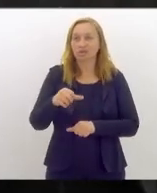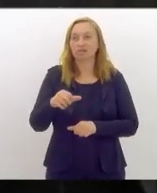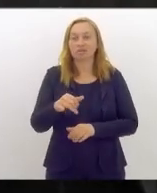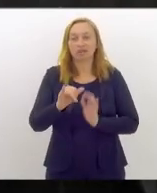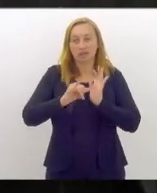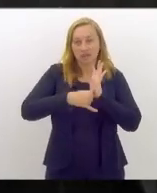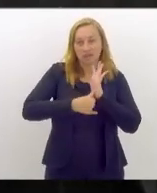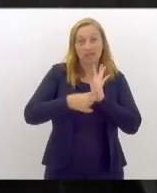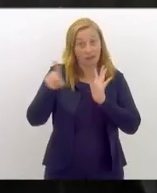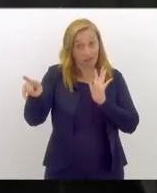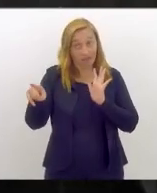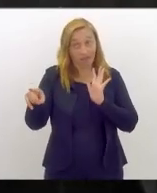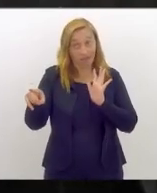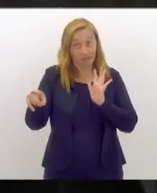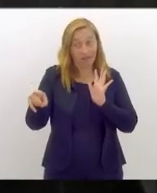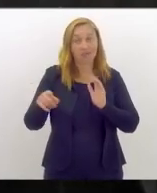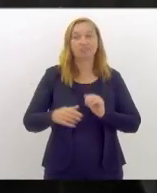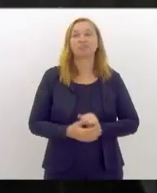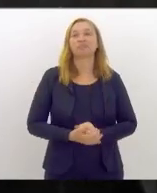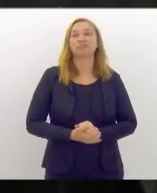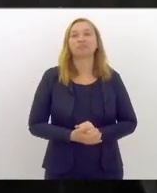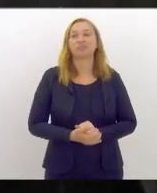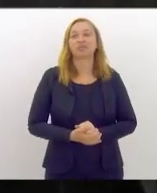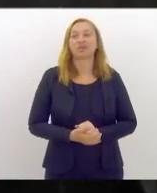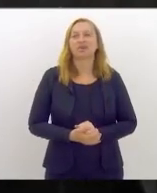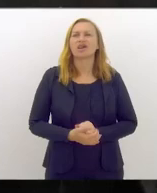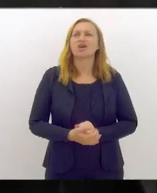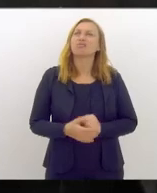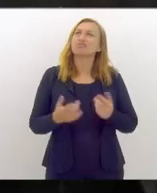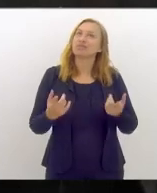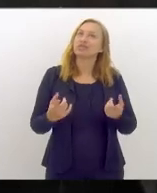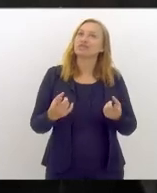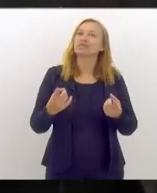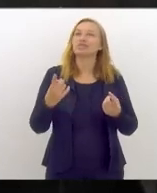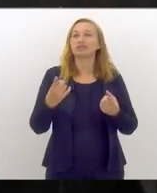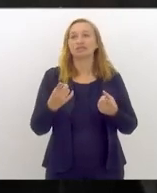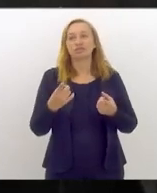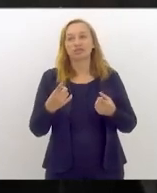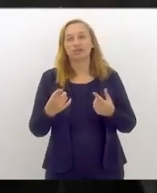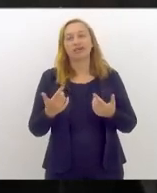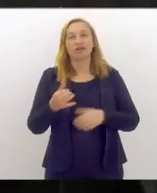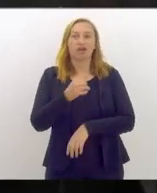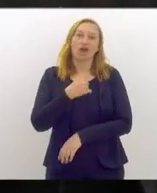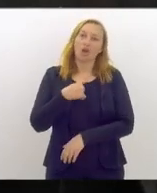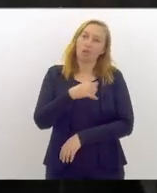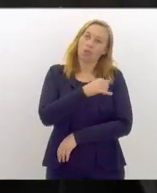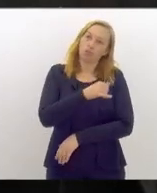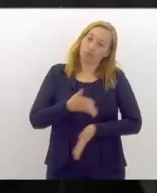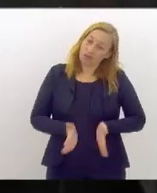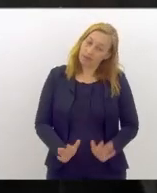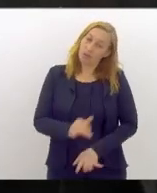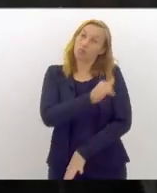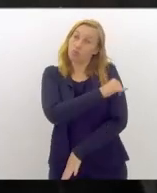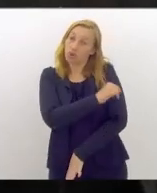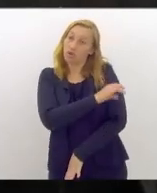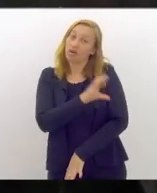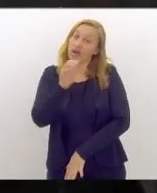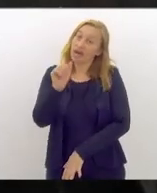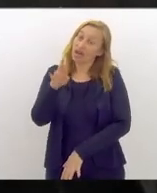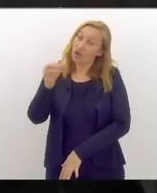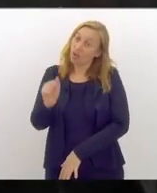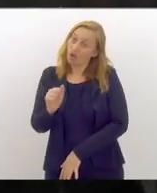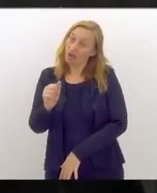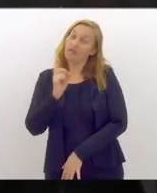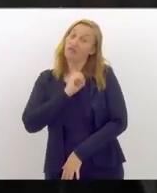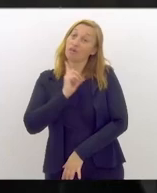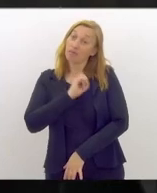no caso na época certa do Nascimento né e eu tinha essa questão porque carioca nasci no Rio né carioca da Zema